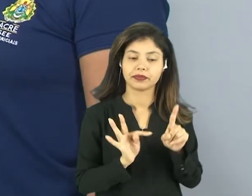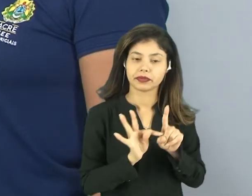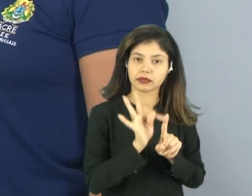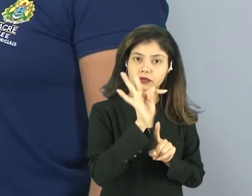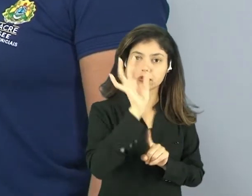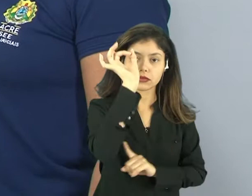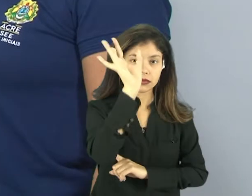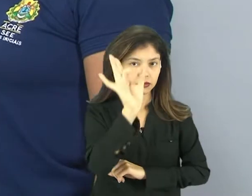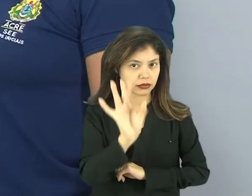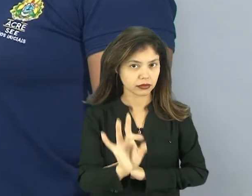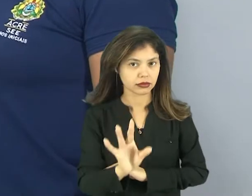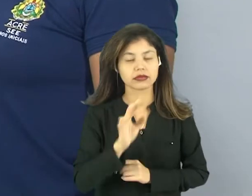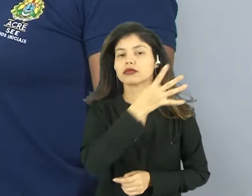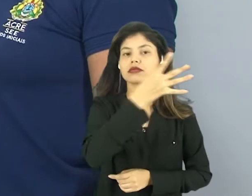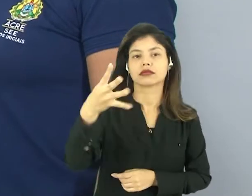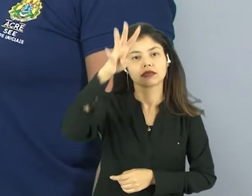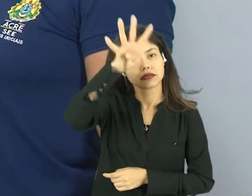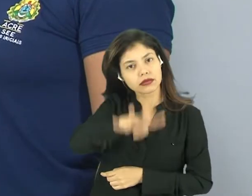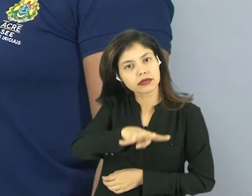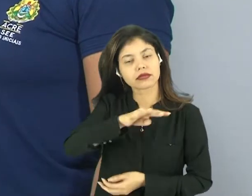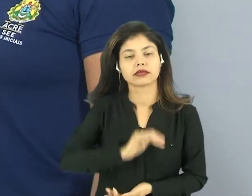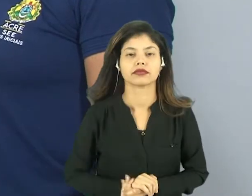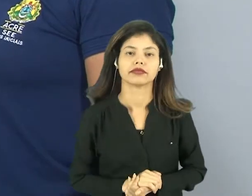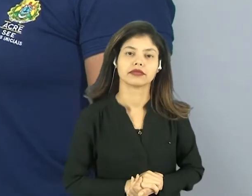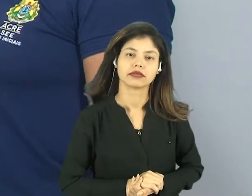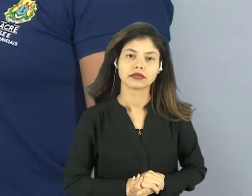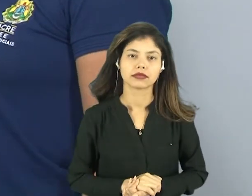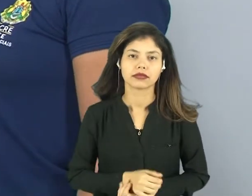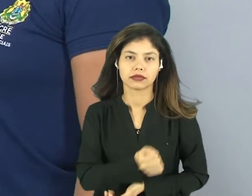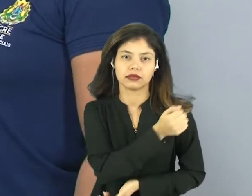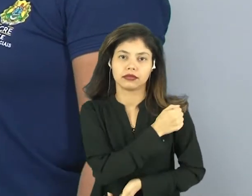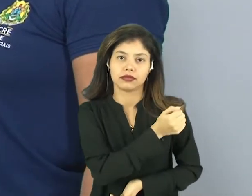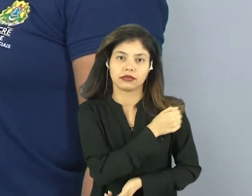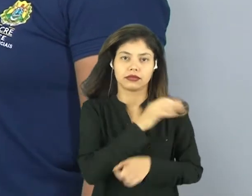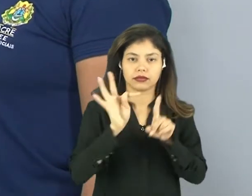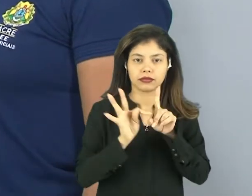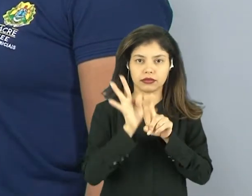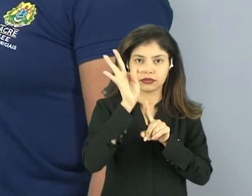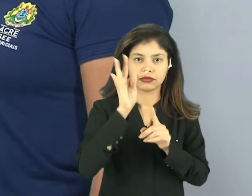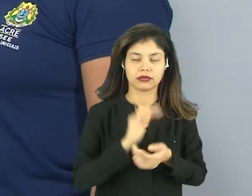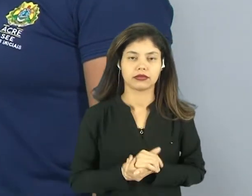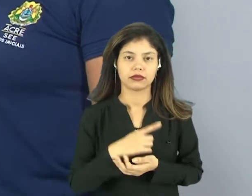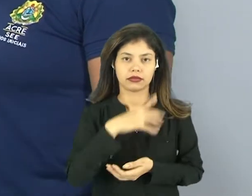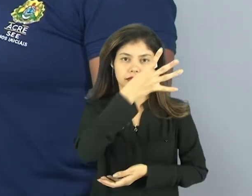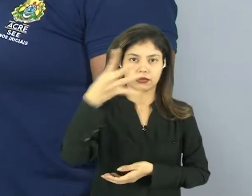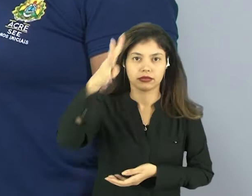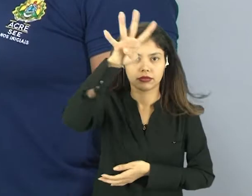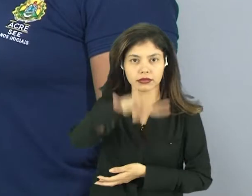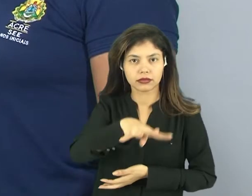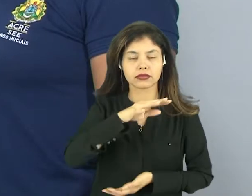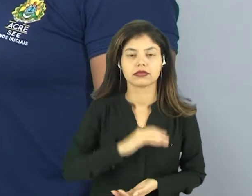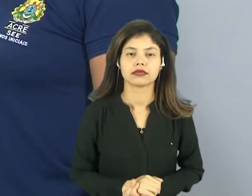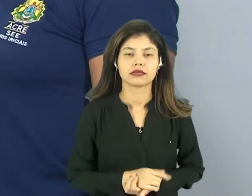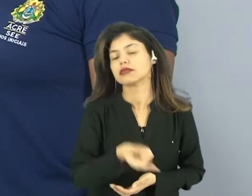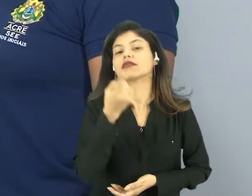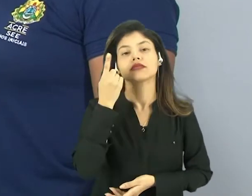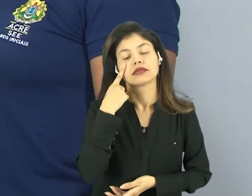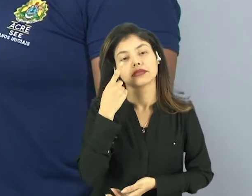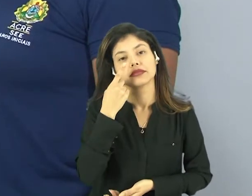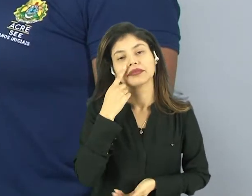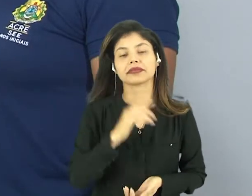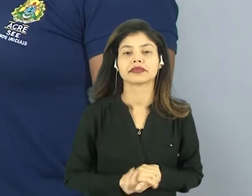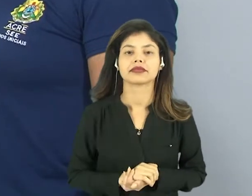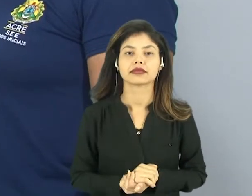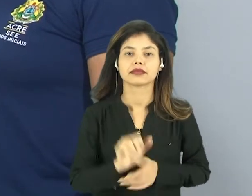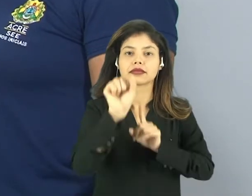cada um. Aqui temos aluno e temperatura nesta tabela. Vamos ver a